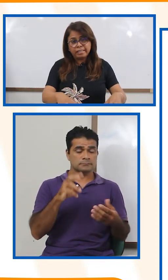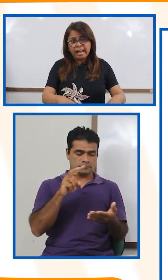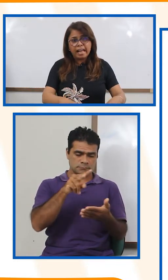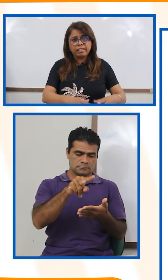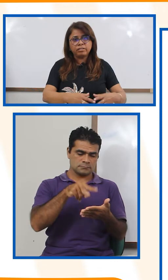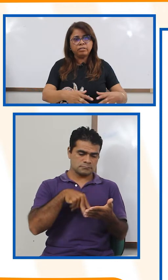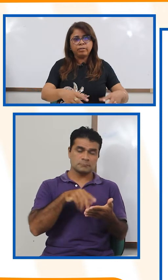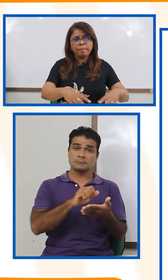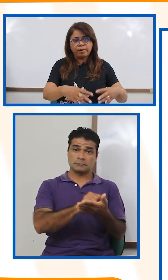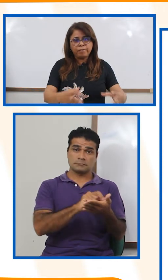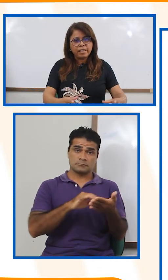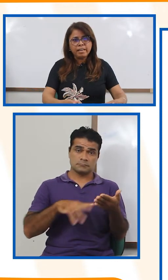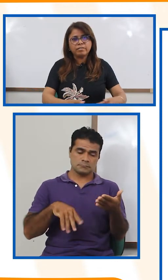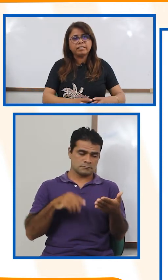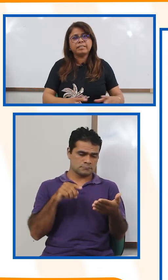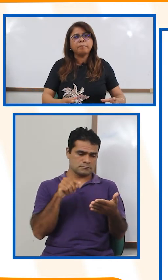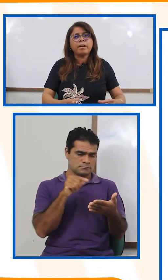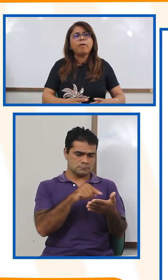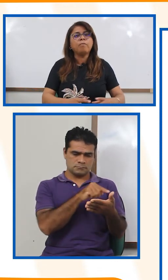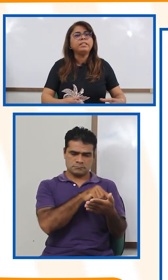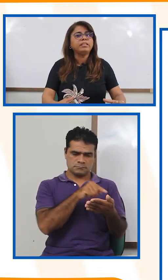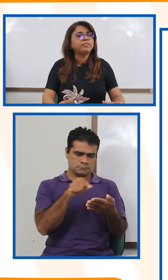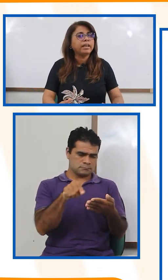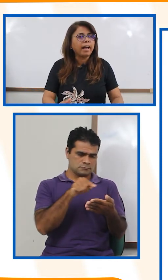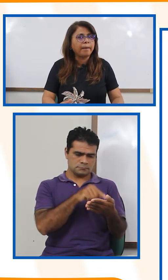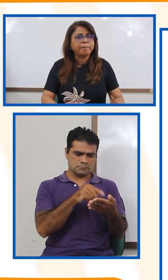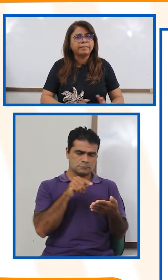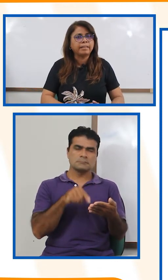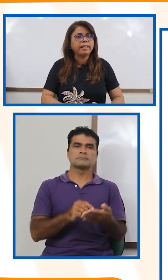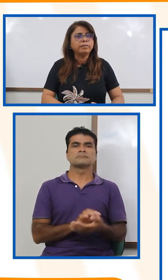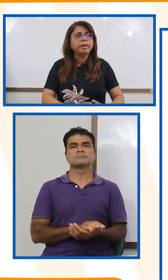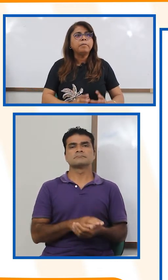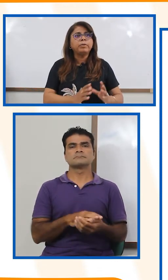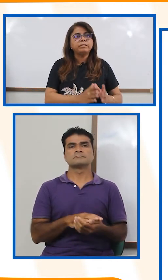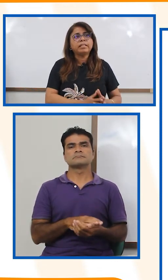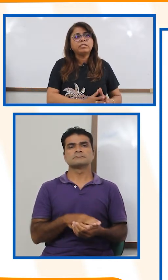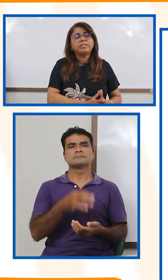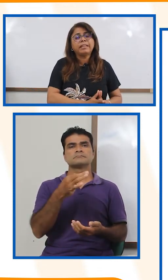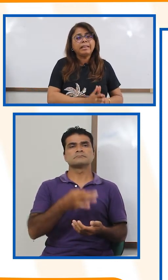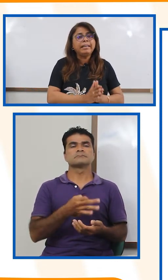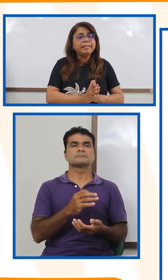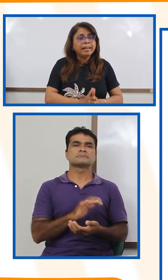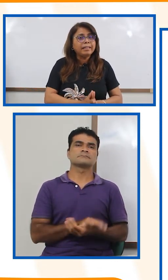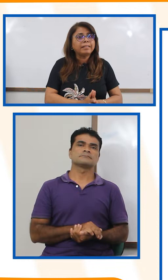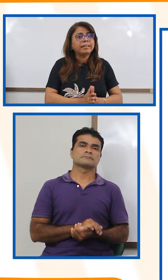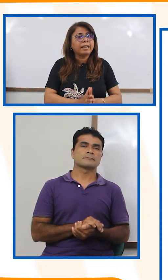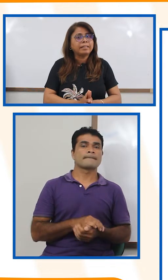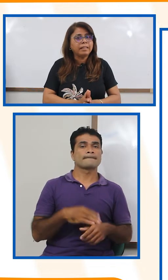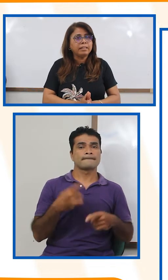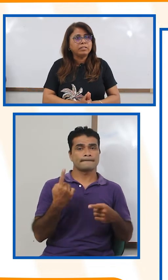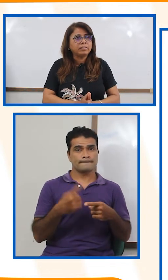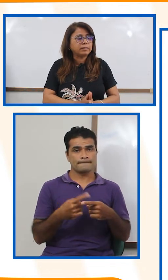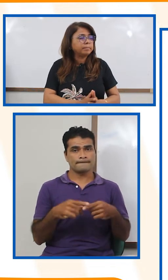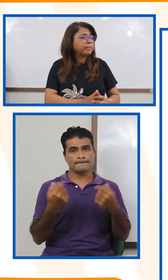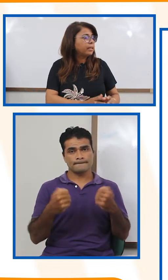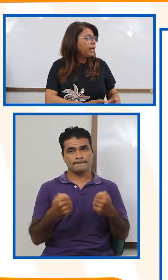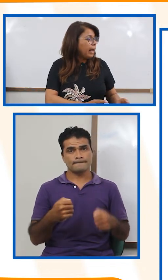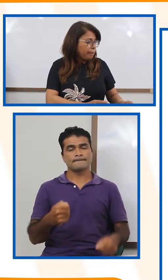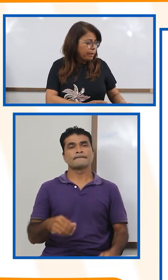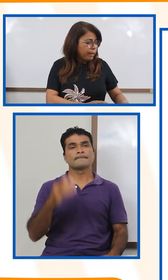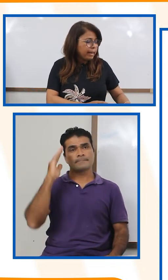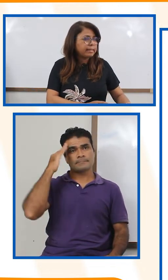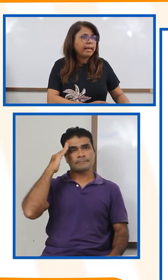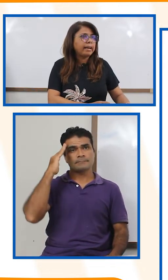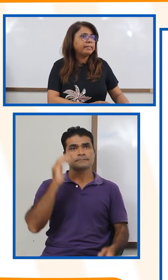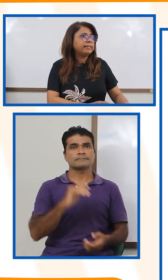na sua atividade ou numa provinha, você saber como identificar, tá certo? Por isso que a gente tem que entender as características.